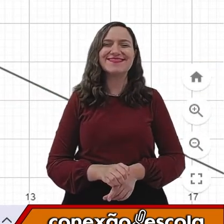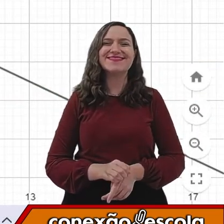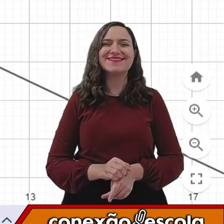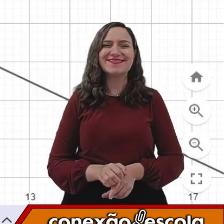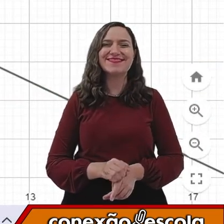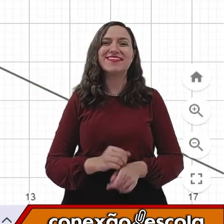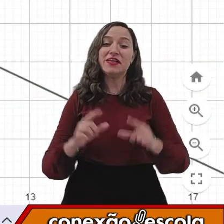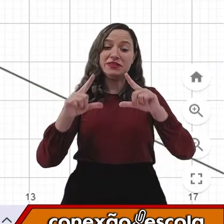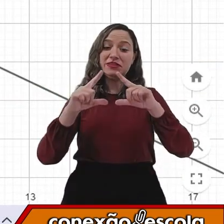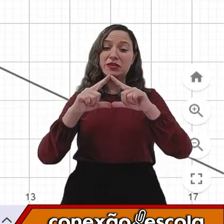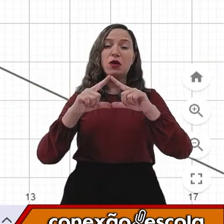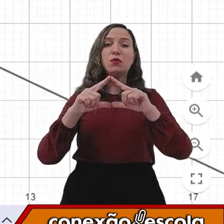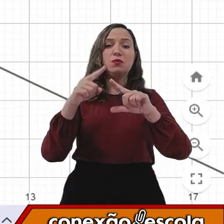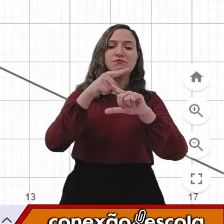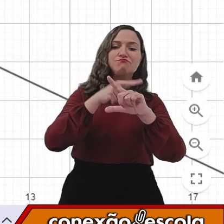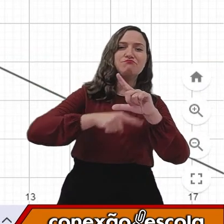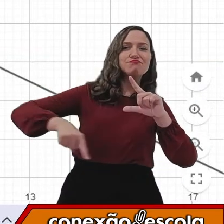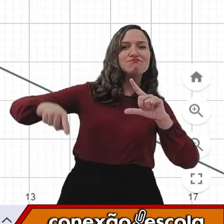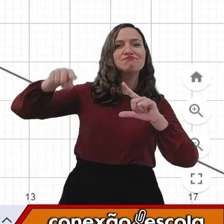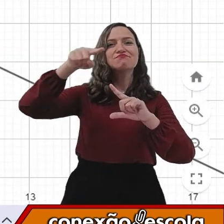meu triângulo.